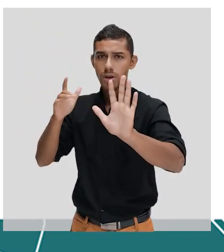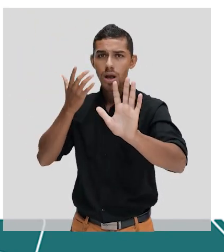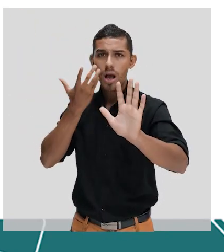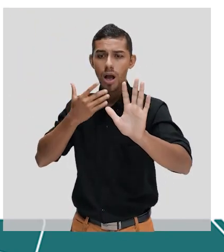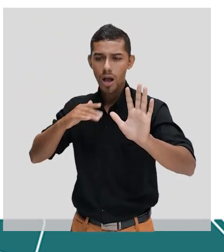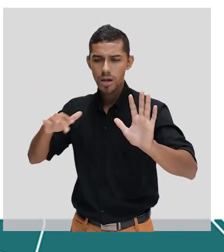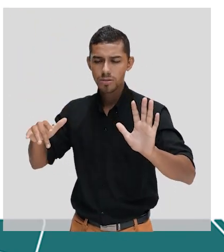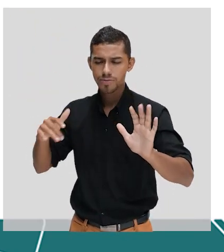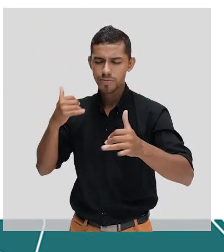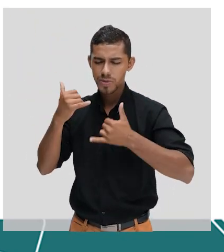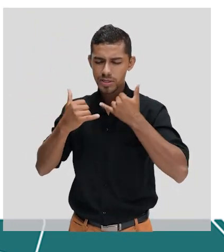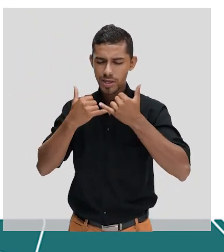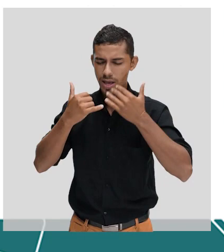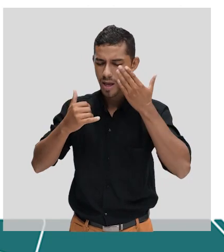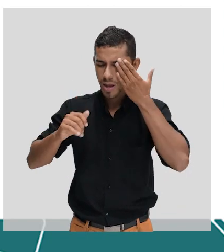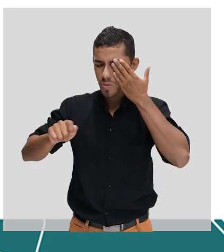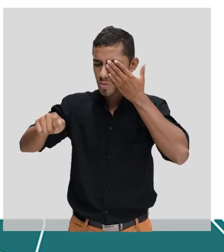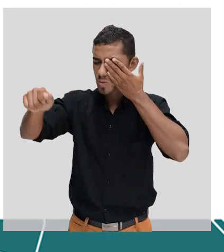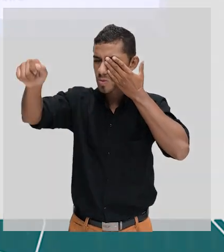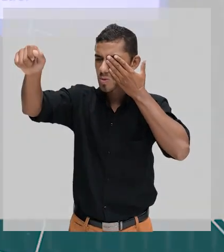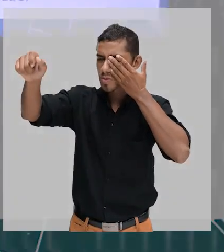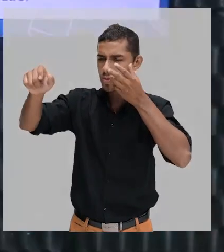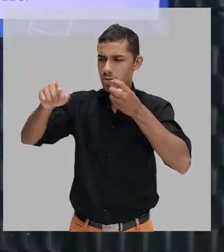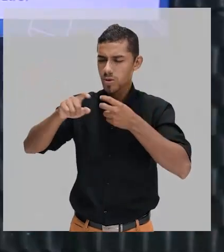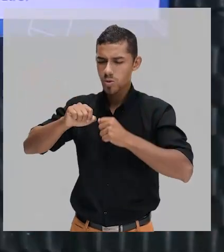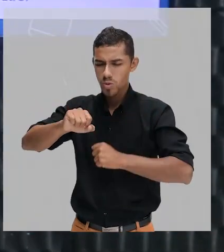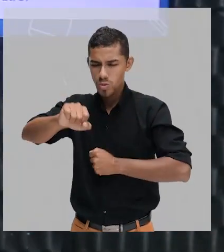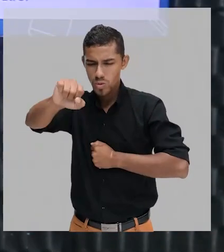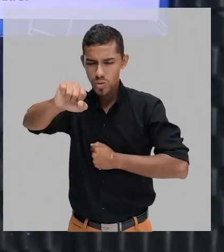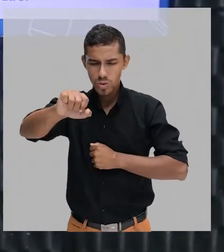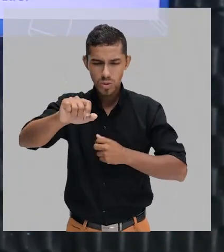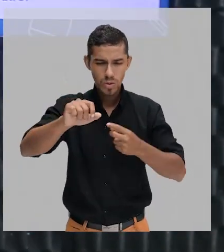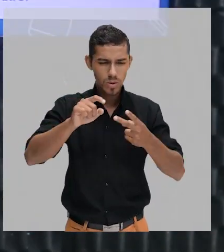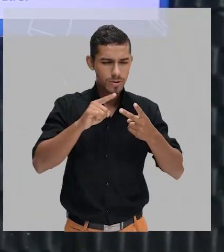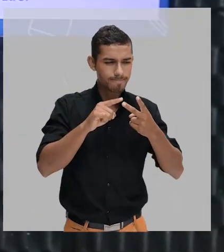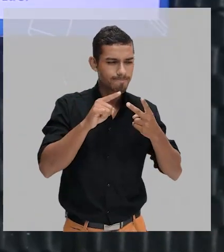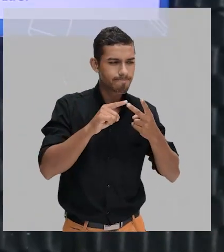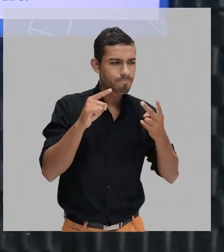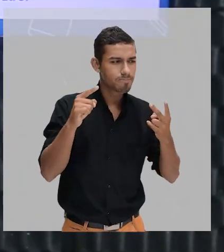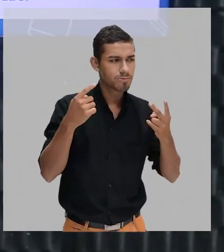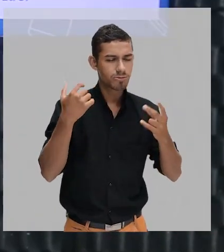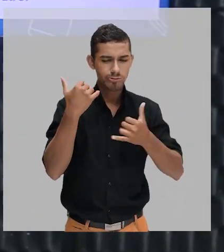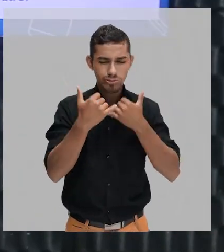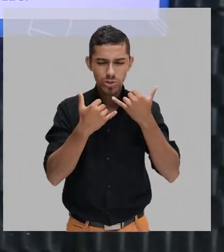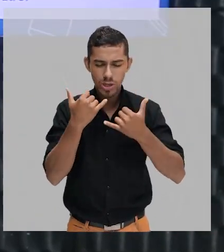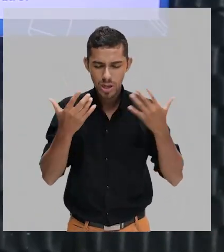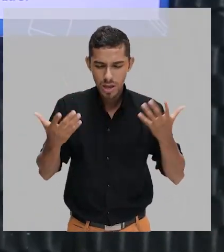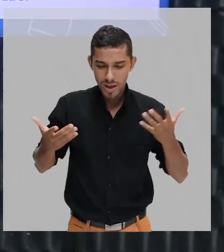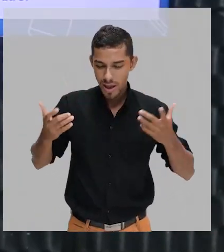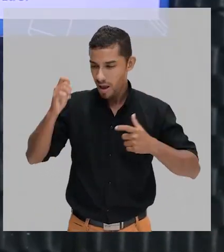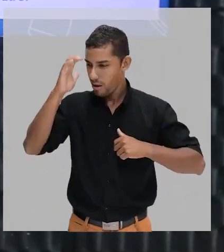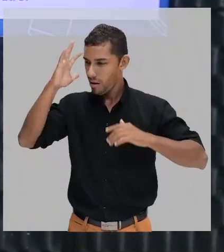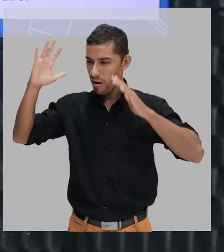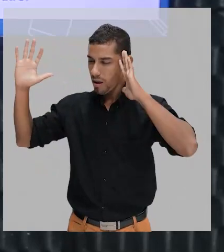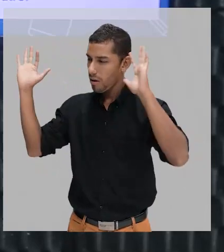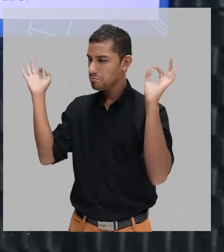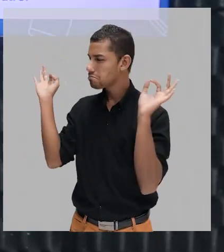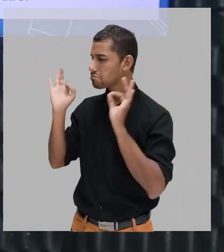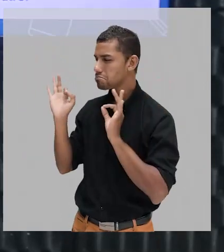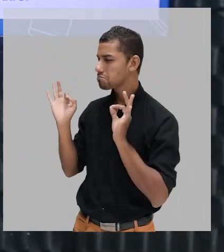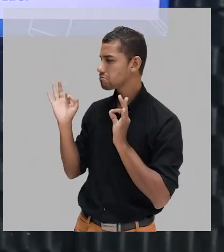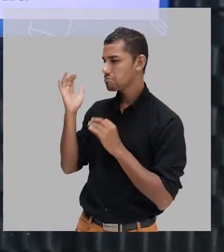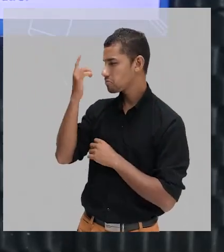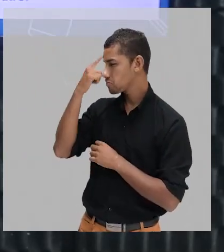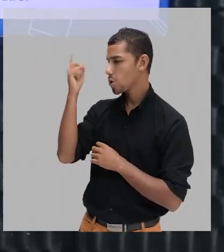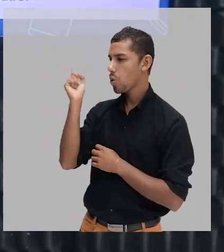um pirata, brincando que é um super-herói, brincando que é uma heroína? Então, nesse momento, aquela criança, mesmo sem ter a noção do que